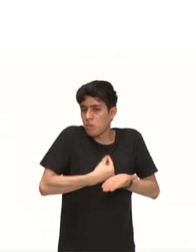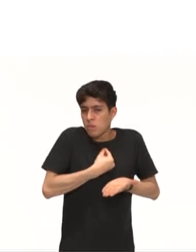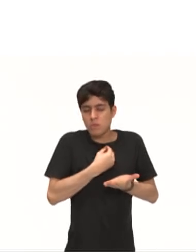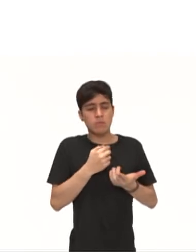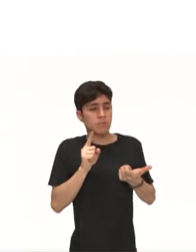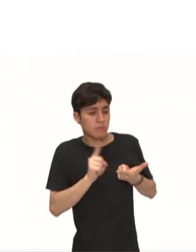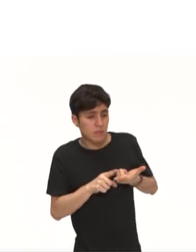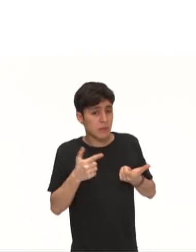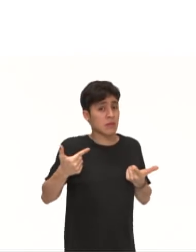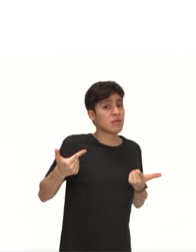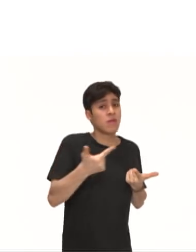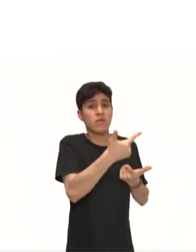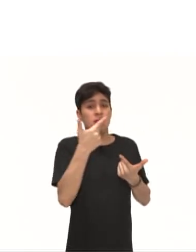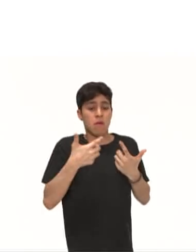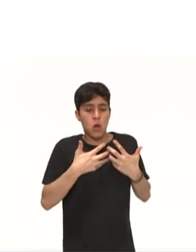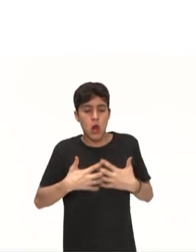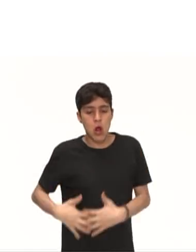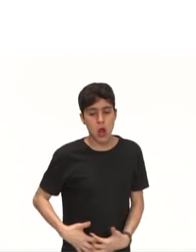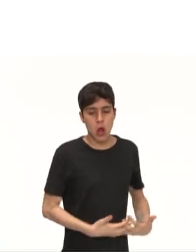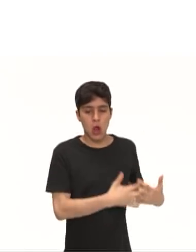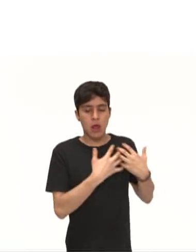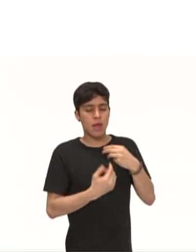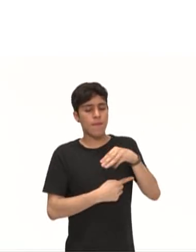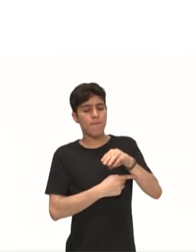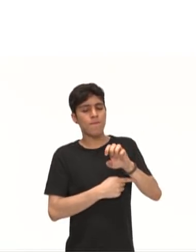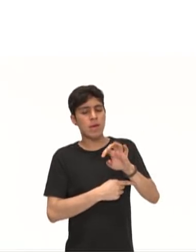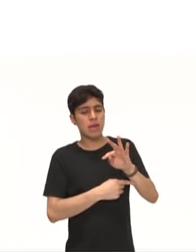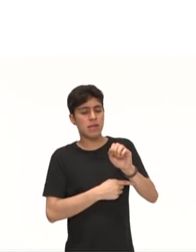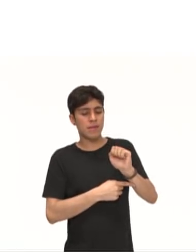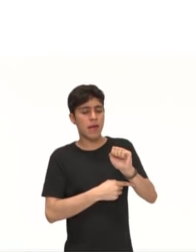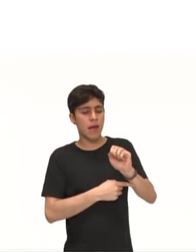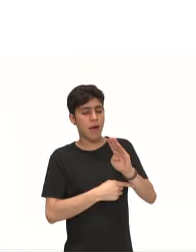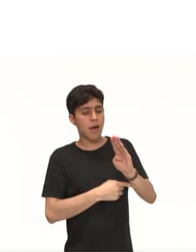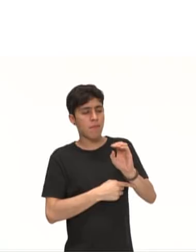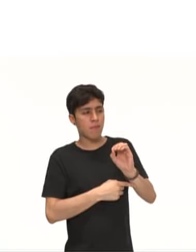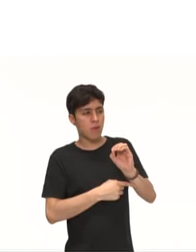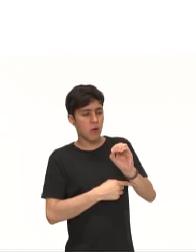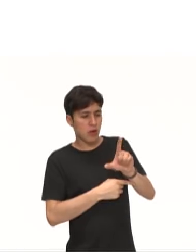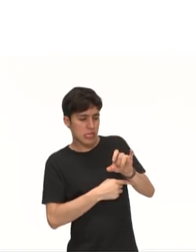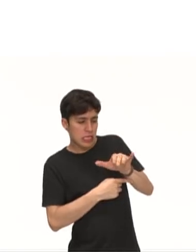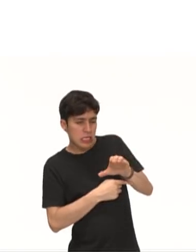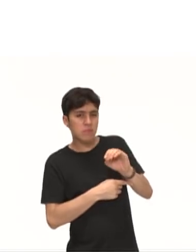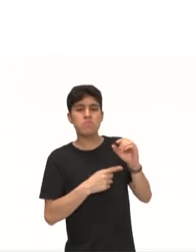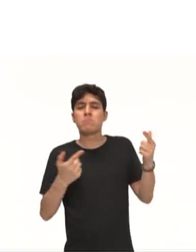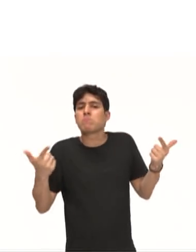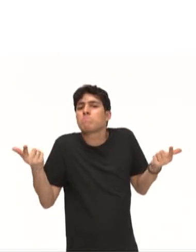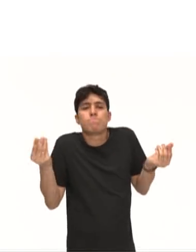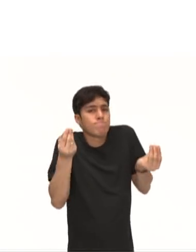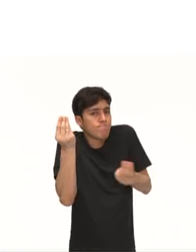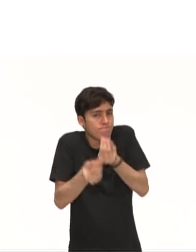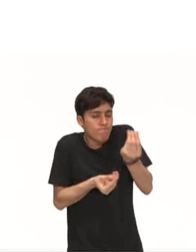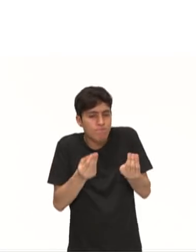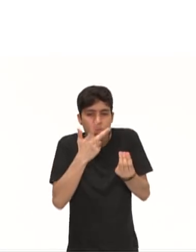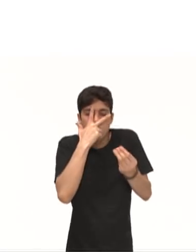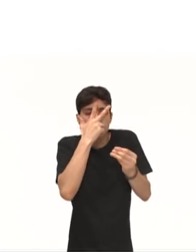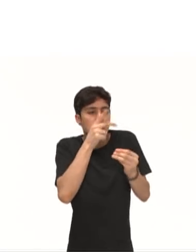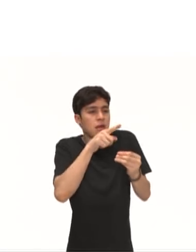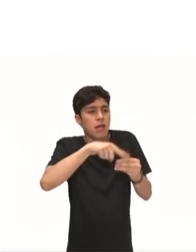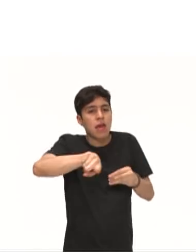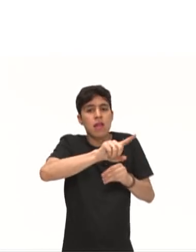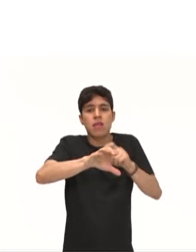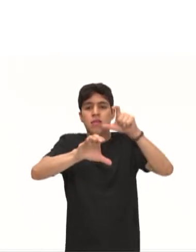possuem metabolismo, ou seja, eles não conseguem ter uma reprodução sem depender de um outro